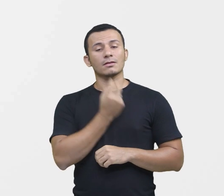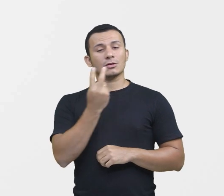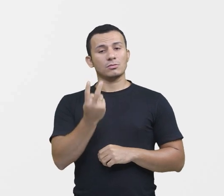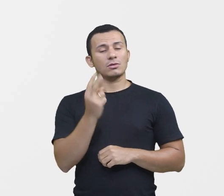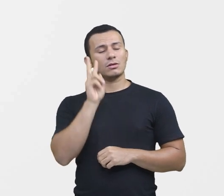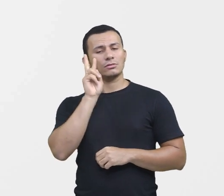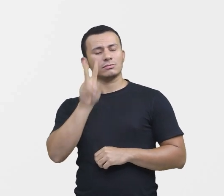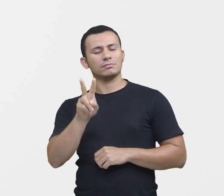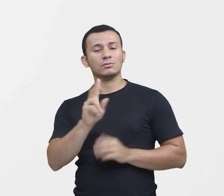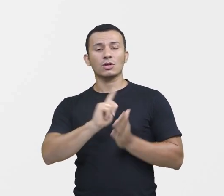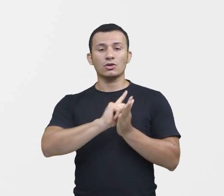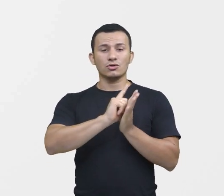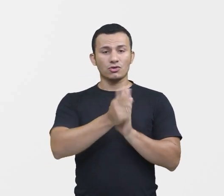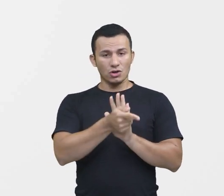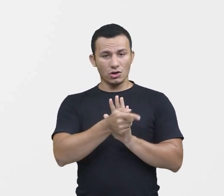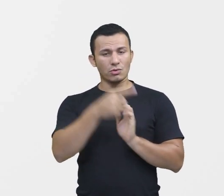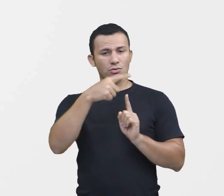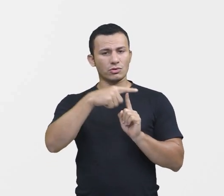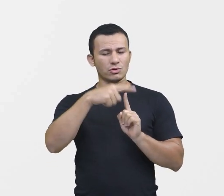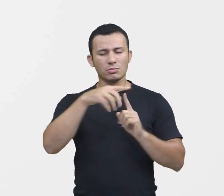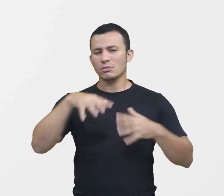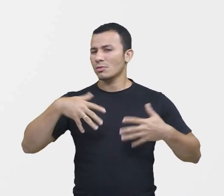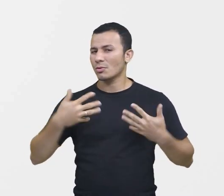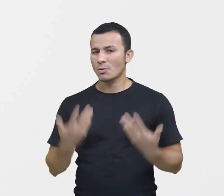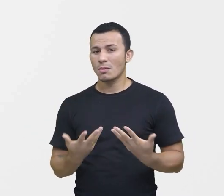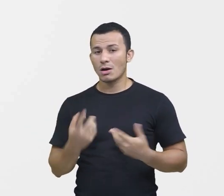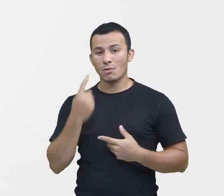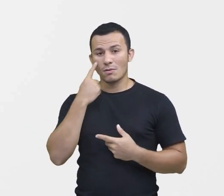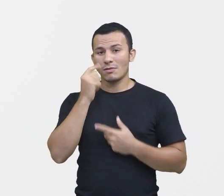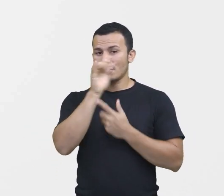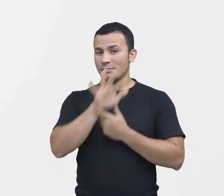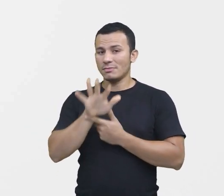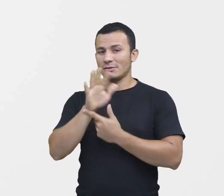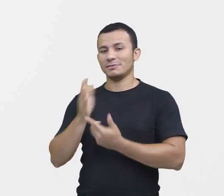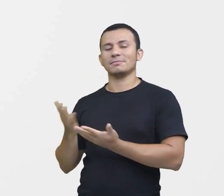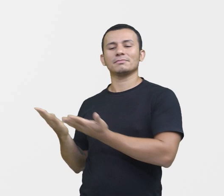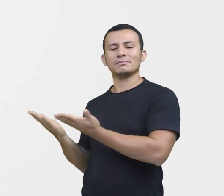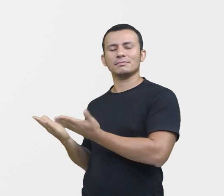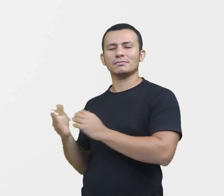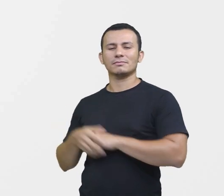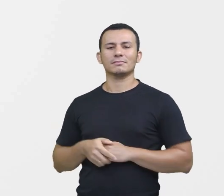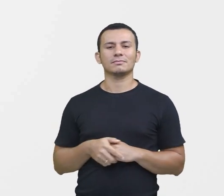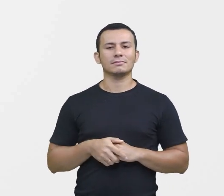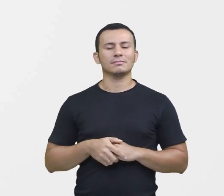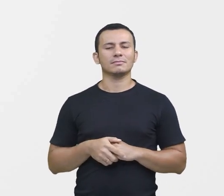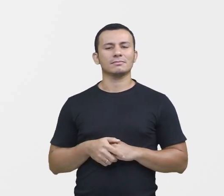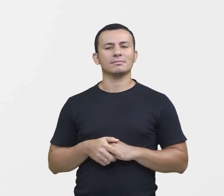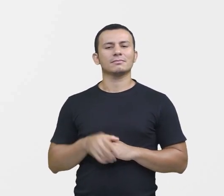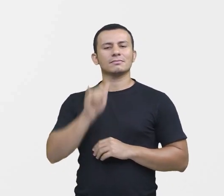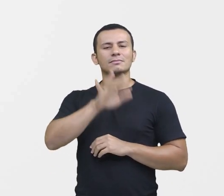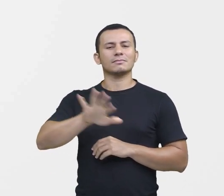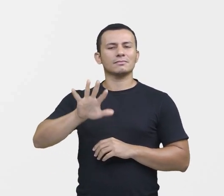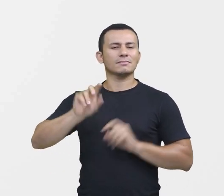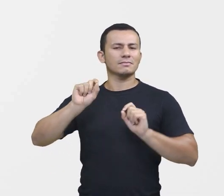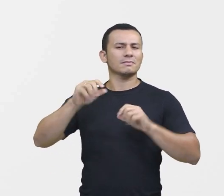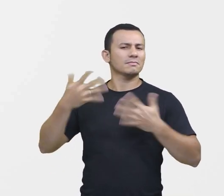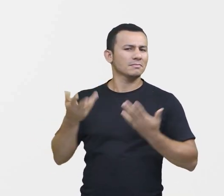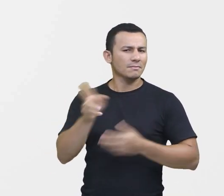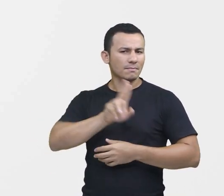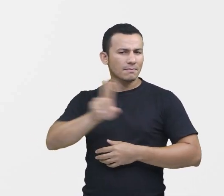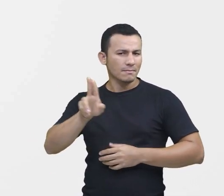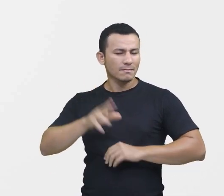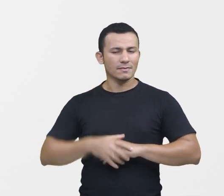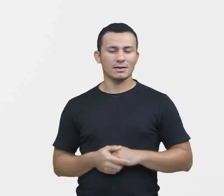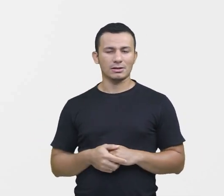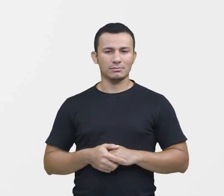Que gênero textual representa essa imagem? O que, que é isso aí que vocês estão vendo? É um